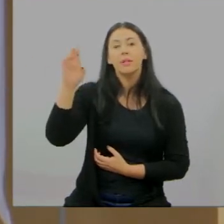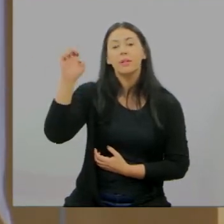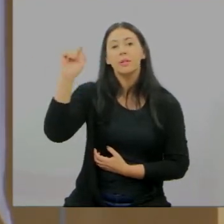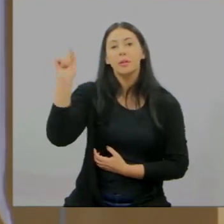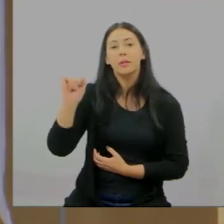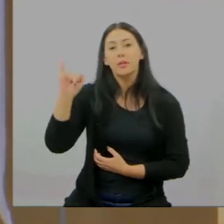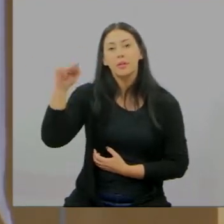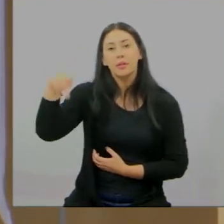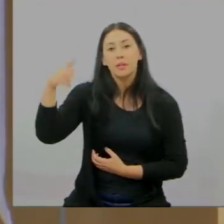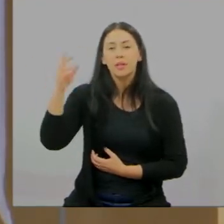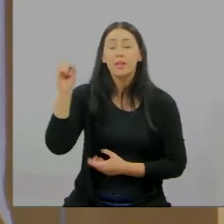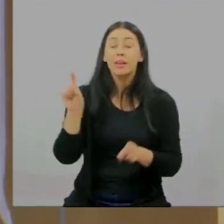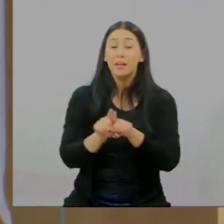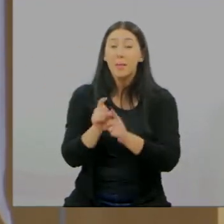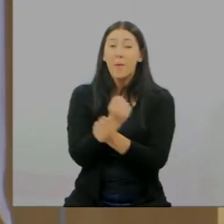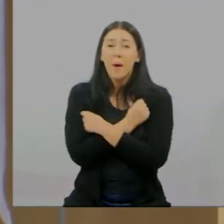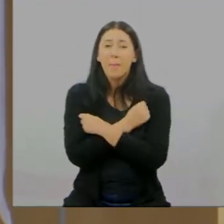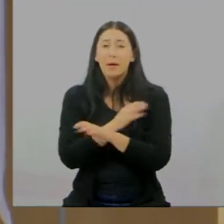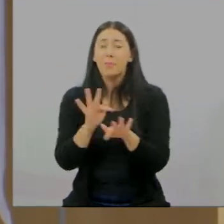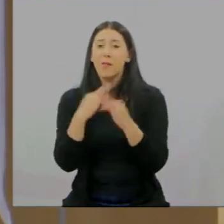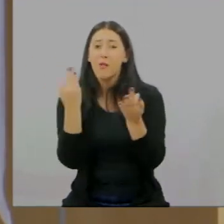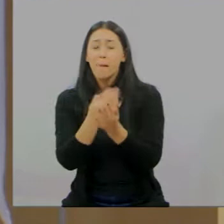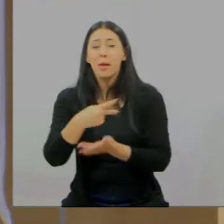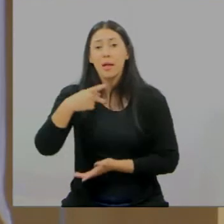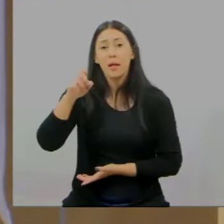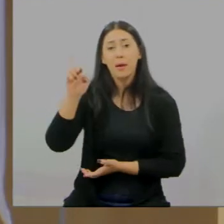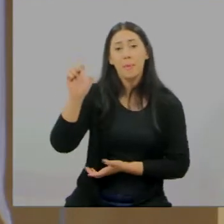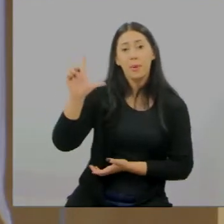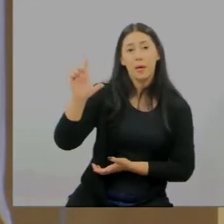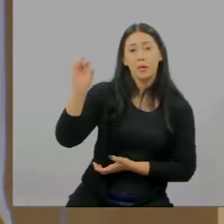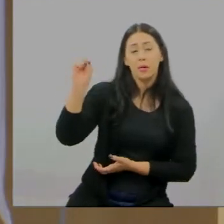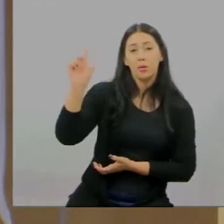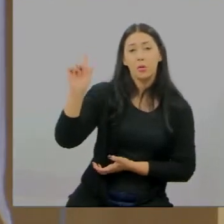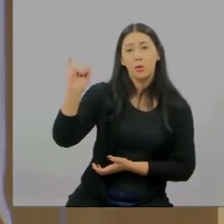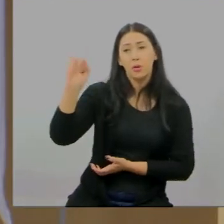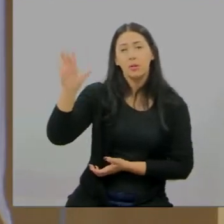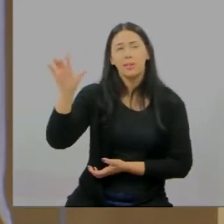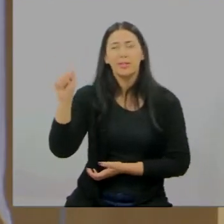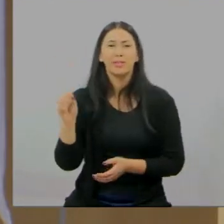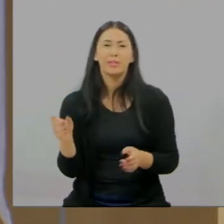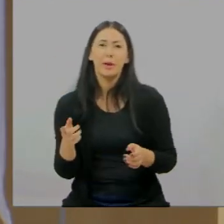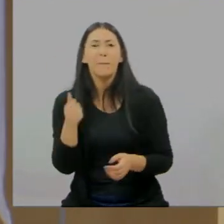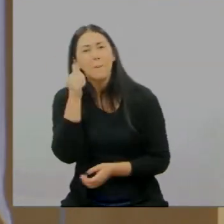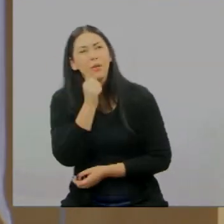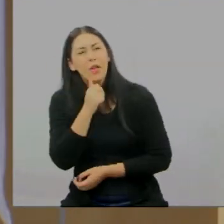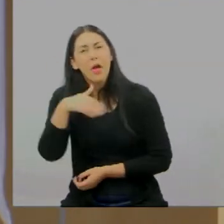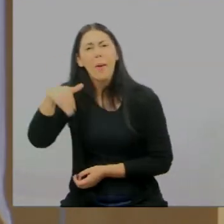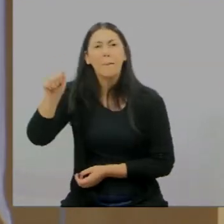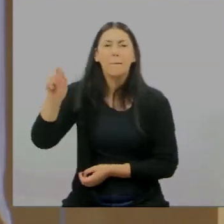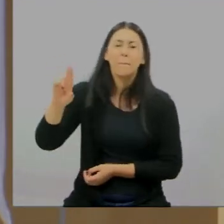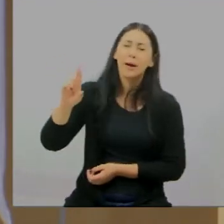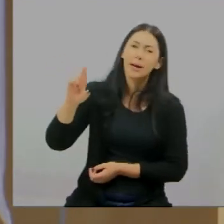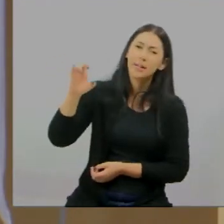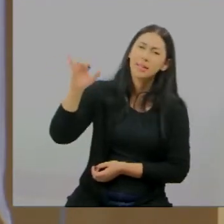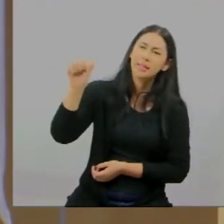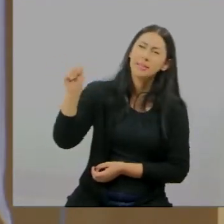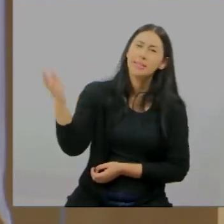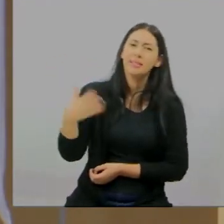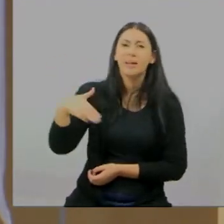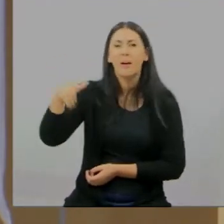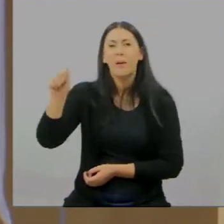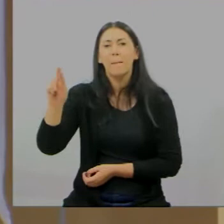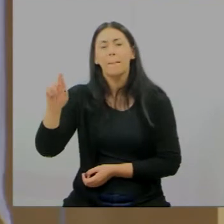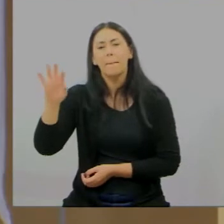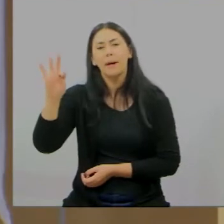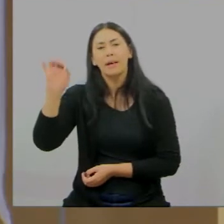mandar um abraço muito forte para a família Piloja, a Márcia, o Celinho, a Dona Marta, o Paulinho,